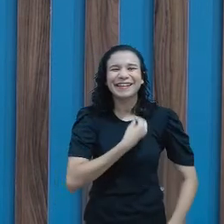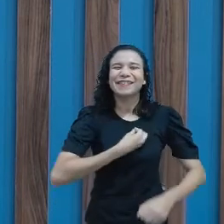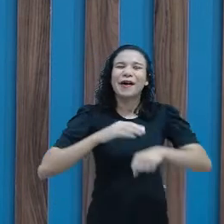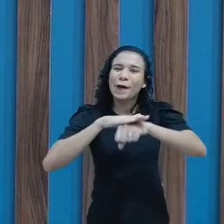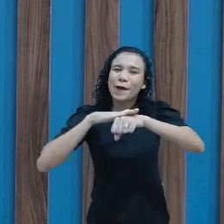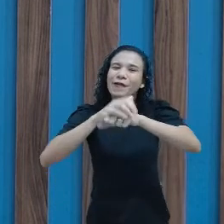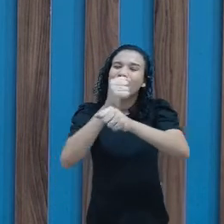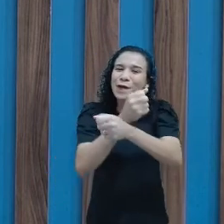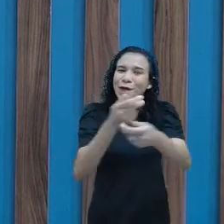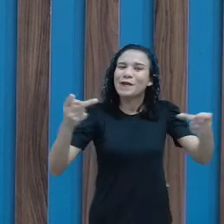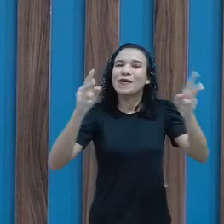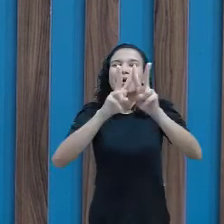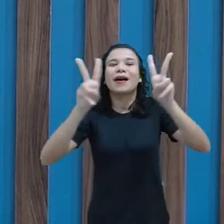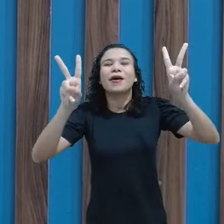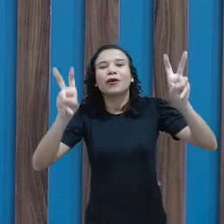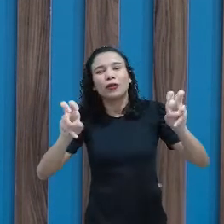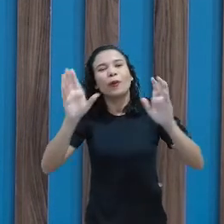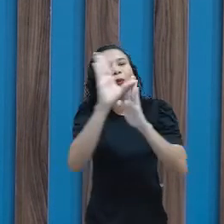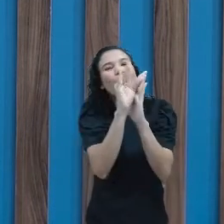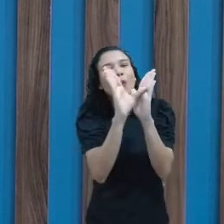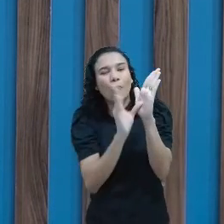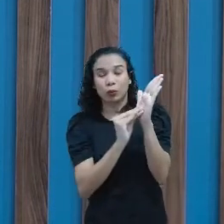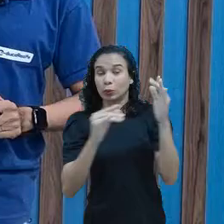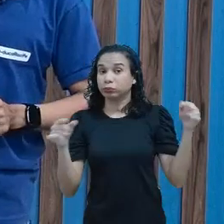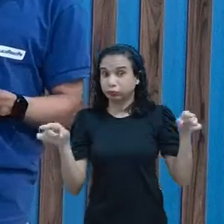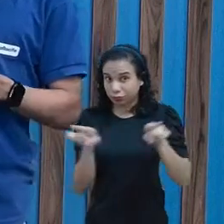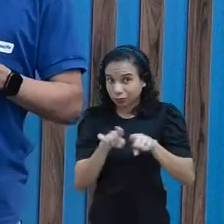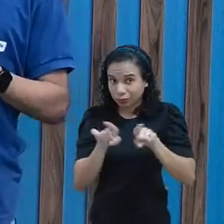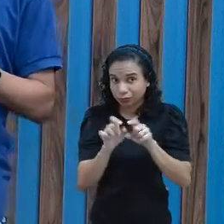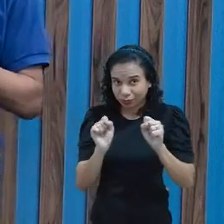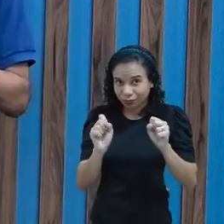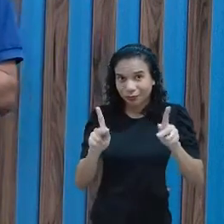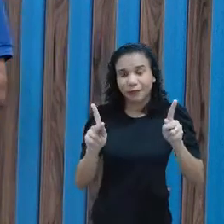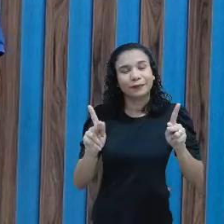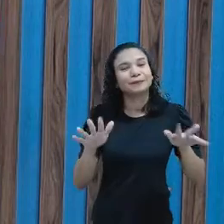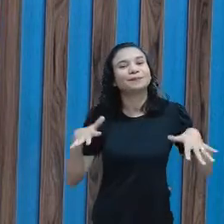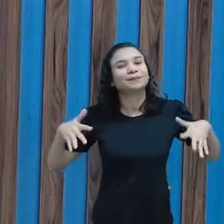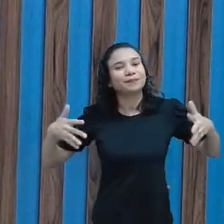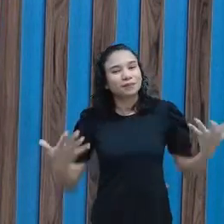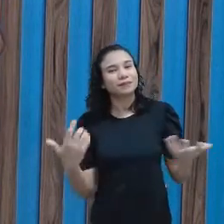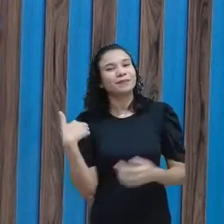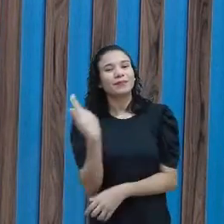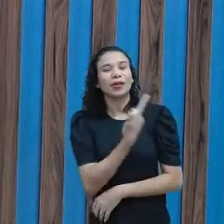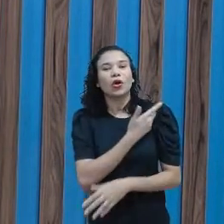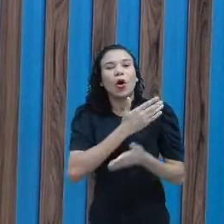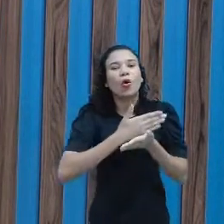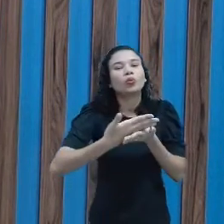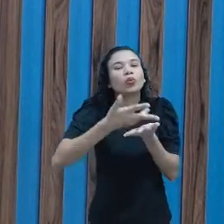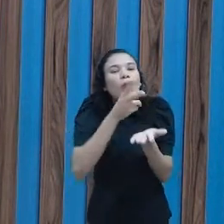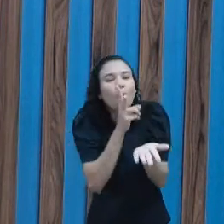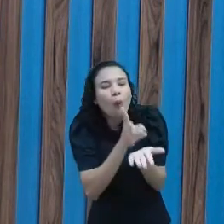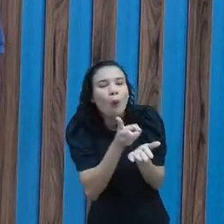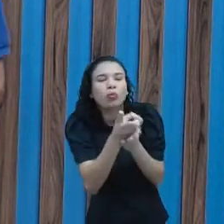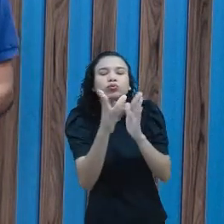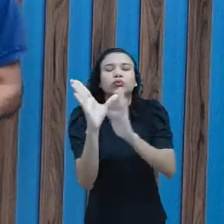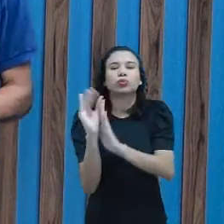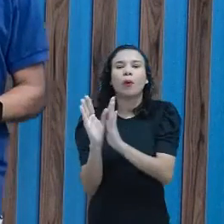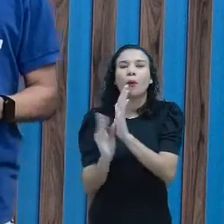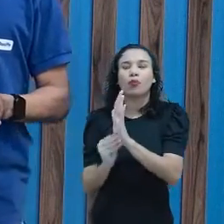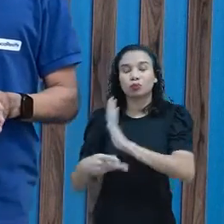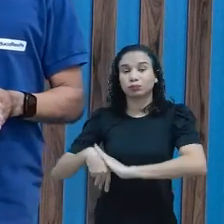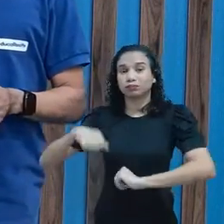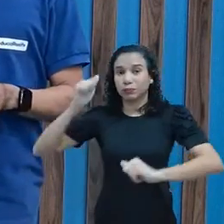com vocês aí a respeito do conteúdo também, tá bom? Então, a gente vai dar continuidade a esse conteúdo